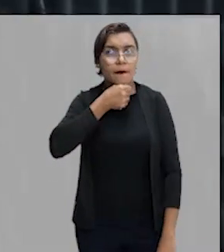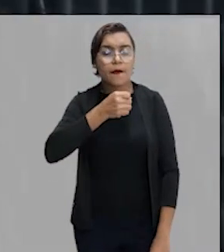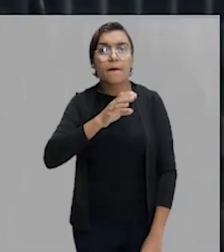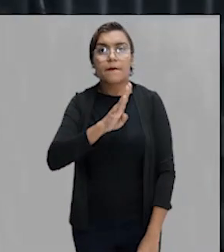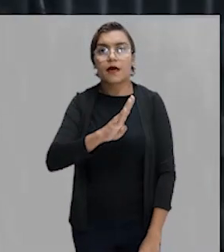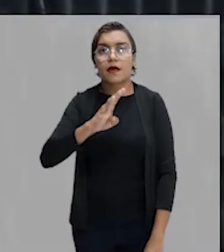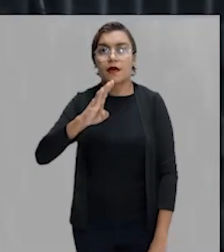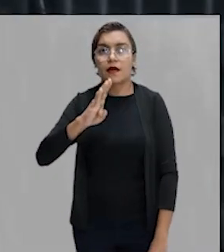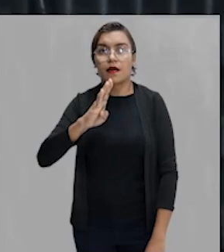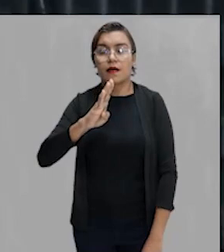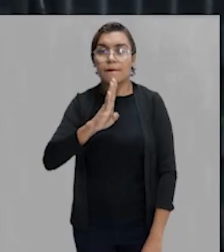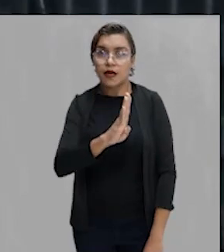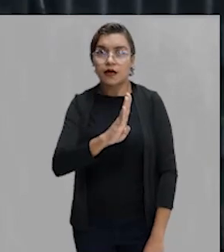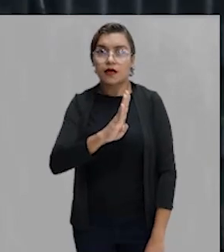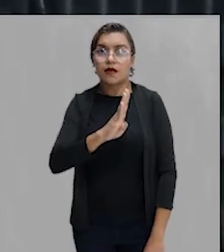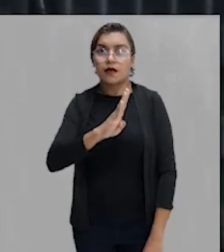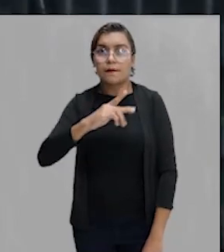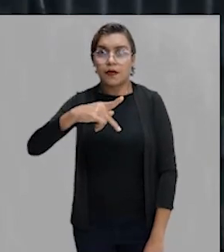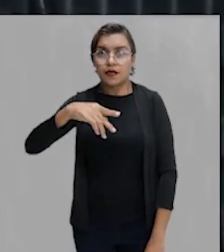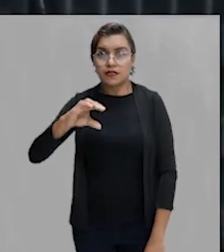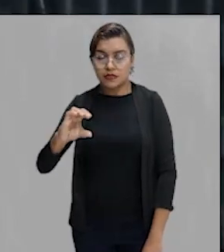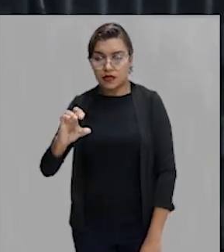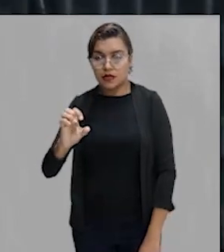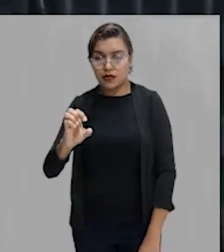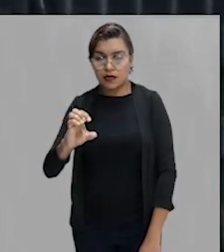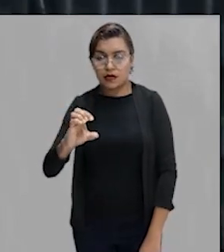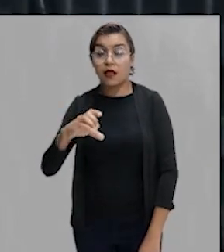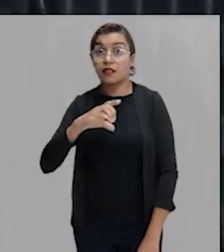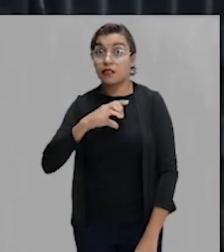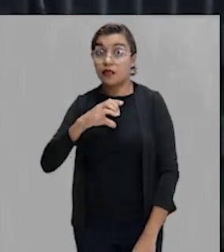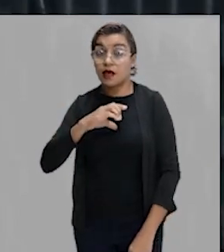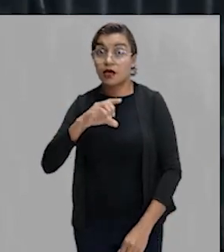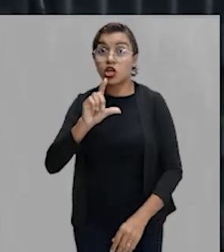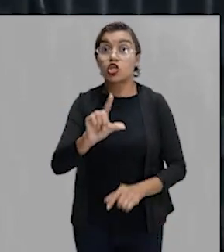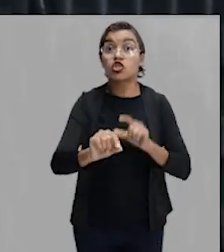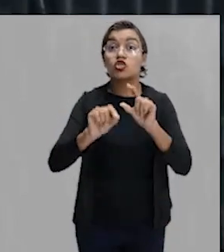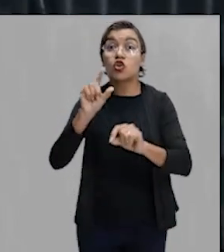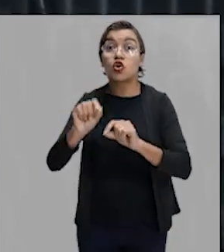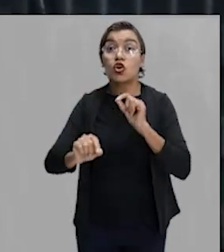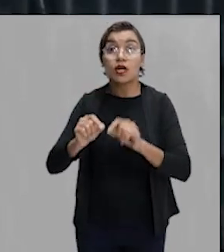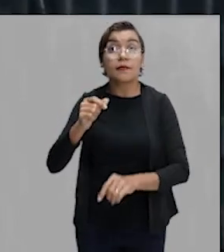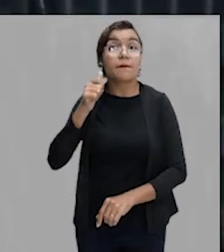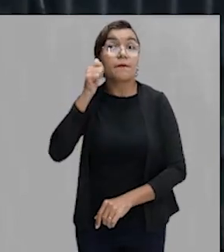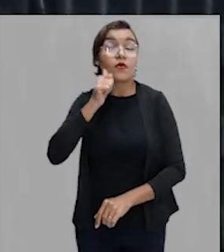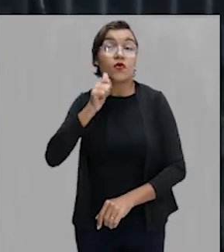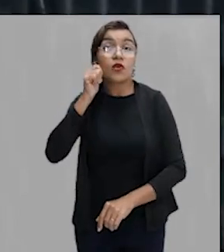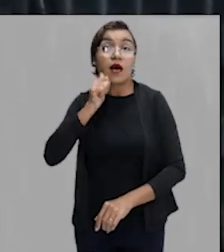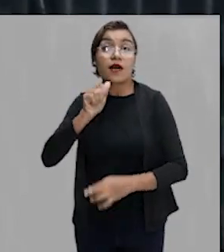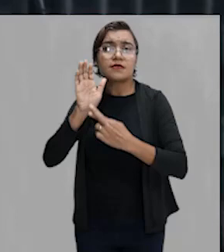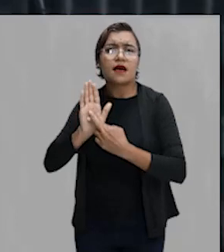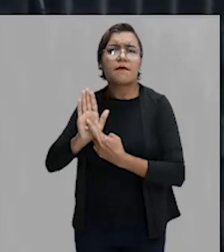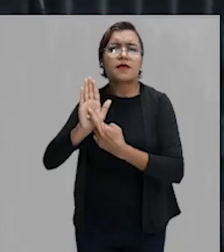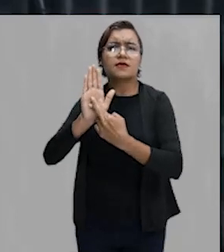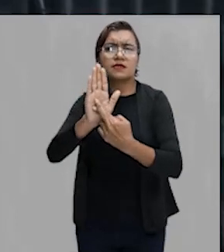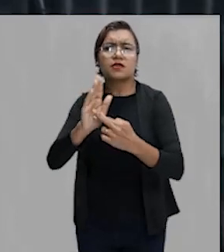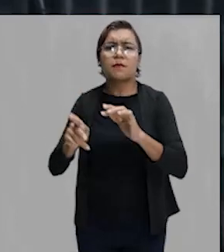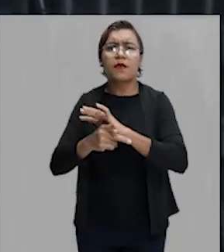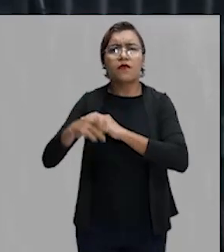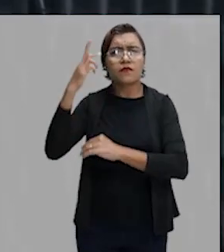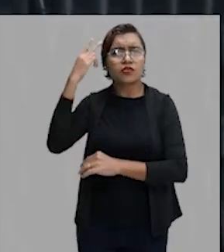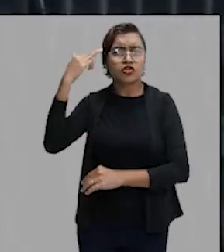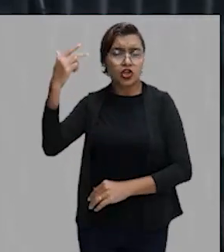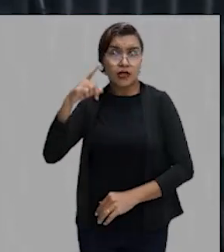BBC há alguns anos para eleger as 5 mulheres mais representativas da história. E entre as